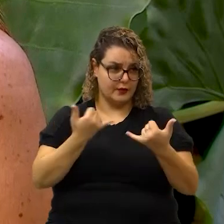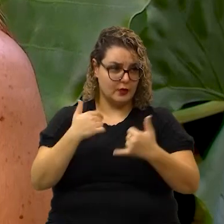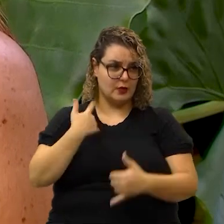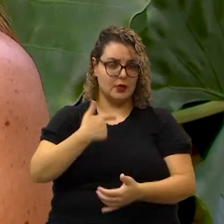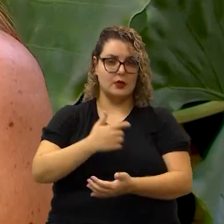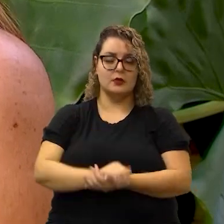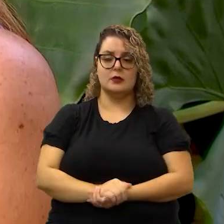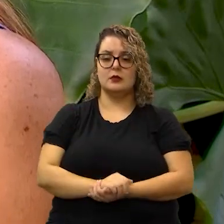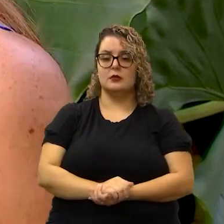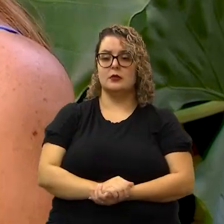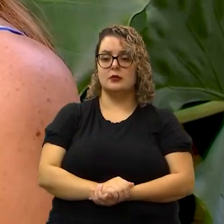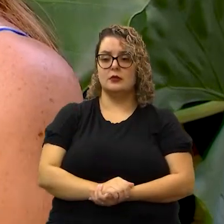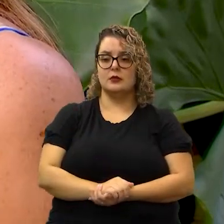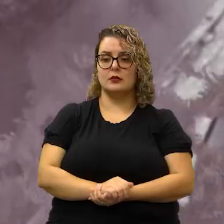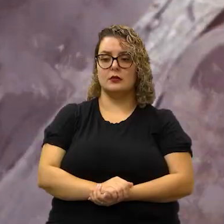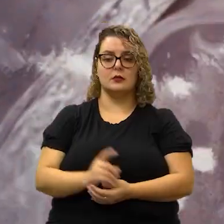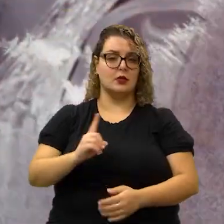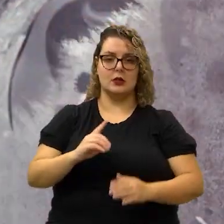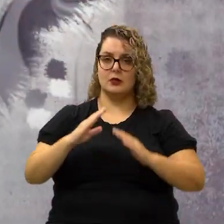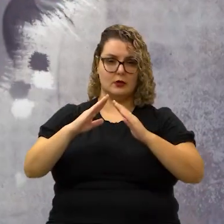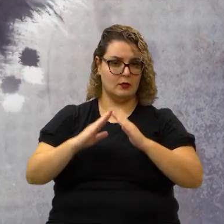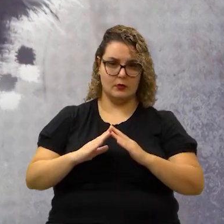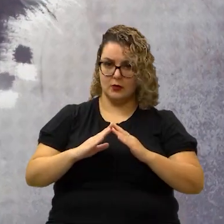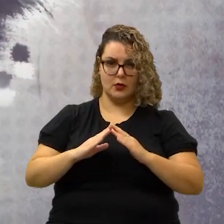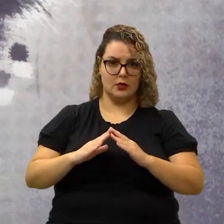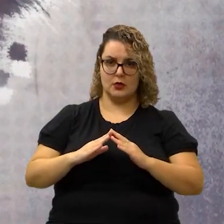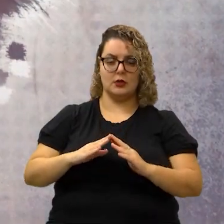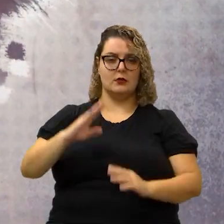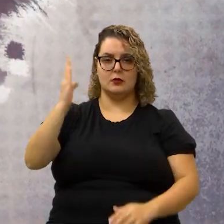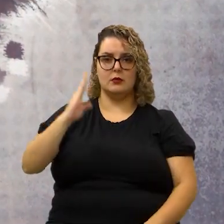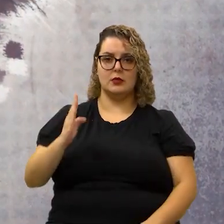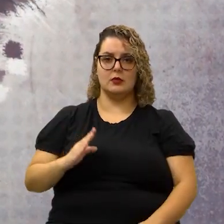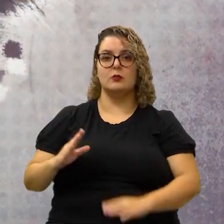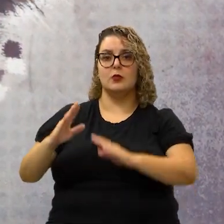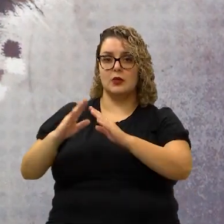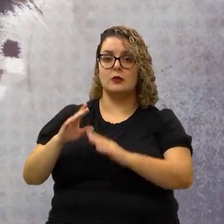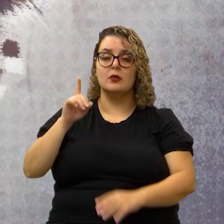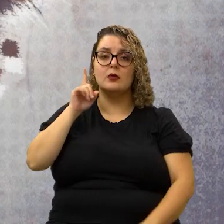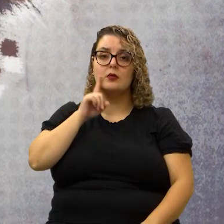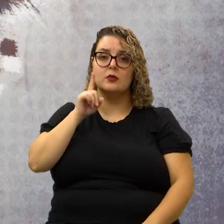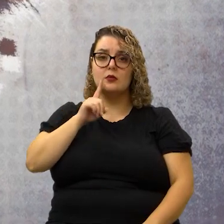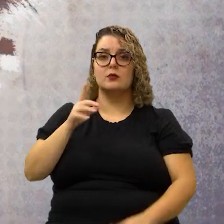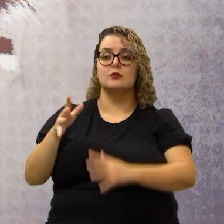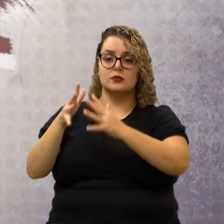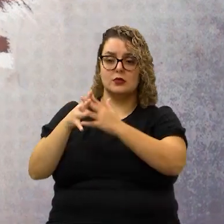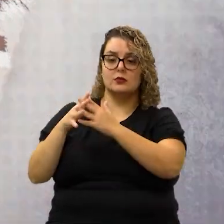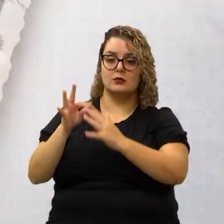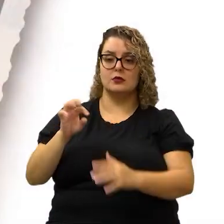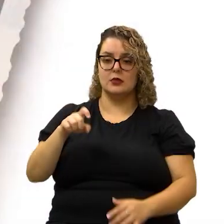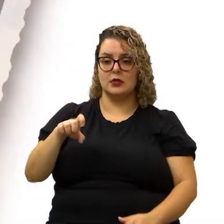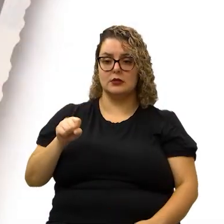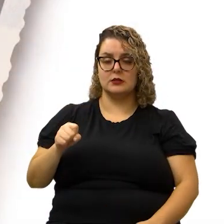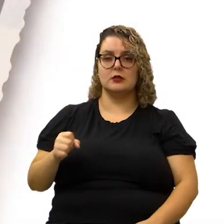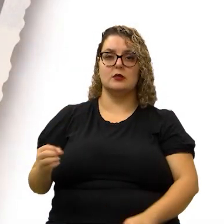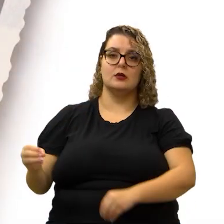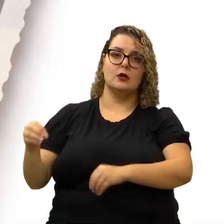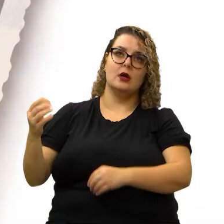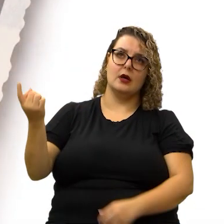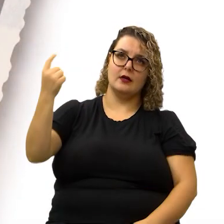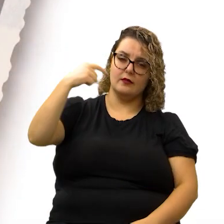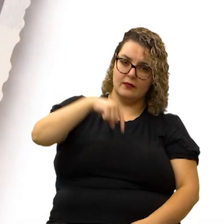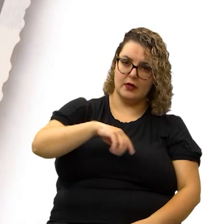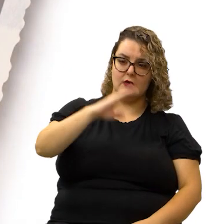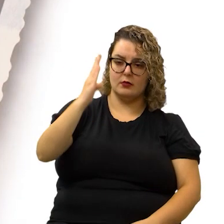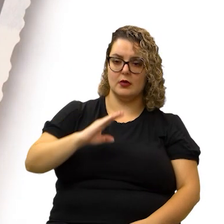Você poderia contar pra gente? Ele não morava no Brasil, morava no Texas. E ele veio para o Brasil, ficou um tempo